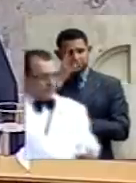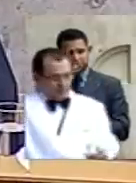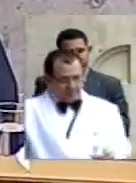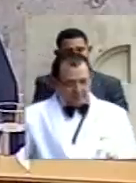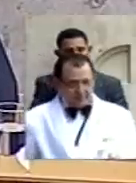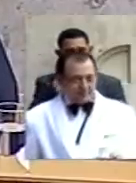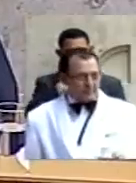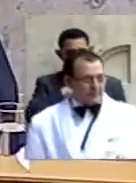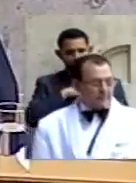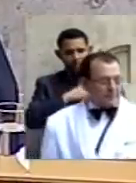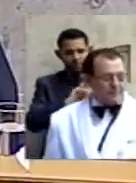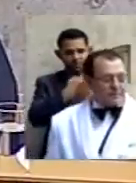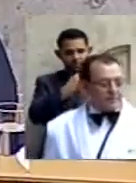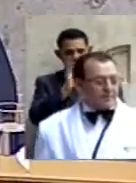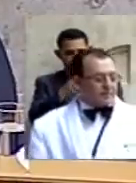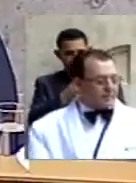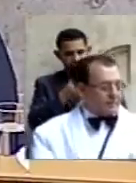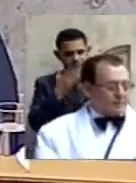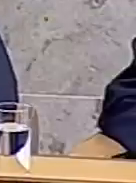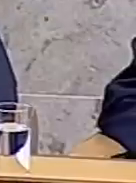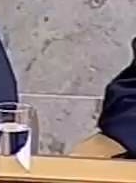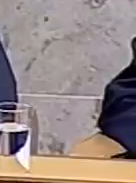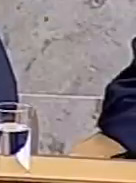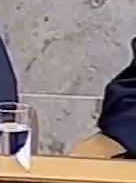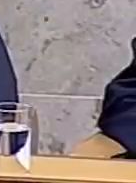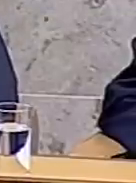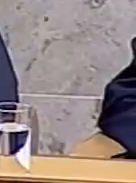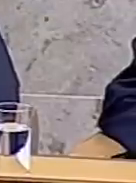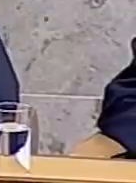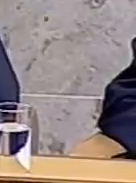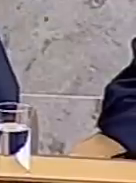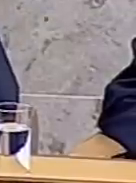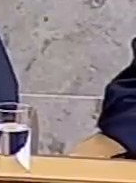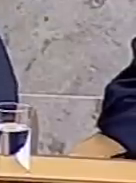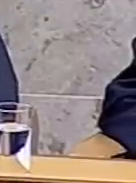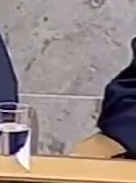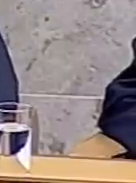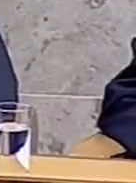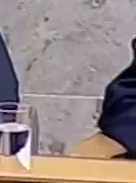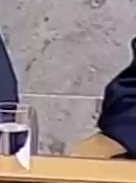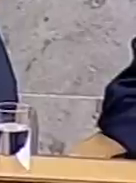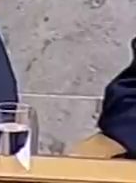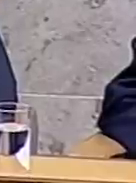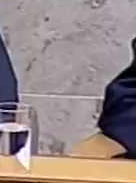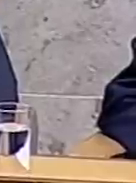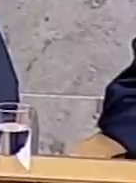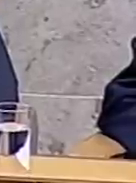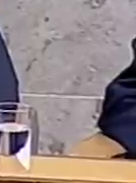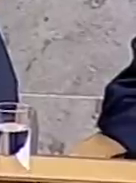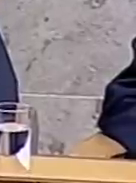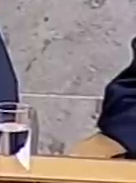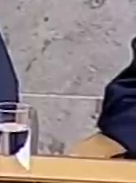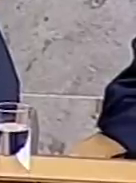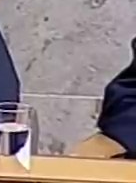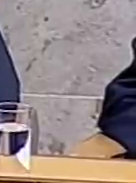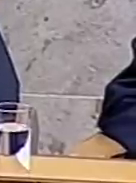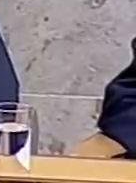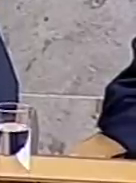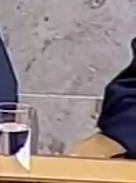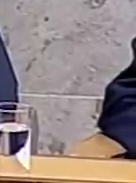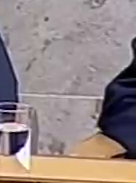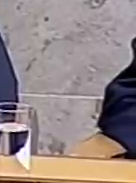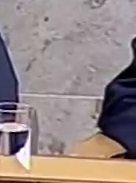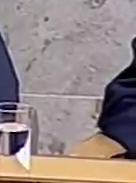só pelo princípio da legalidade. Então, melhor seria chamar o Ministério Público de custos iuris ou